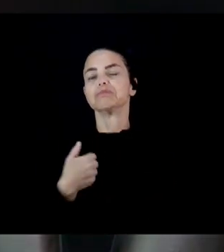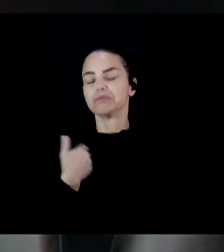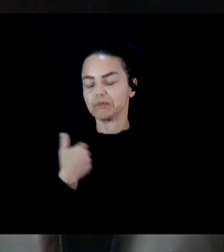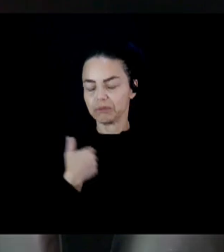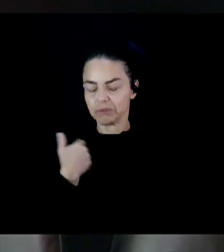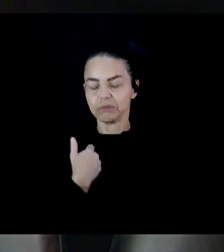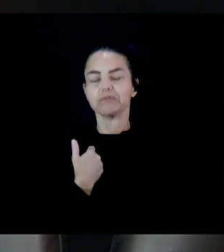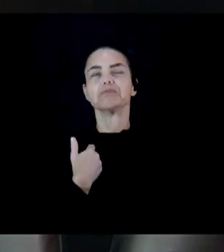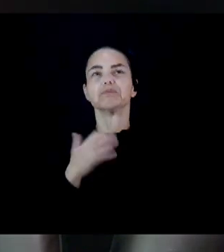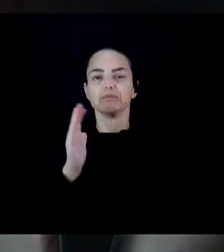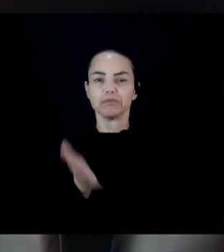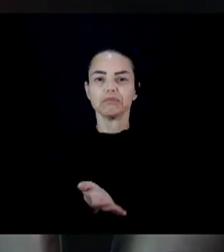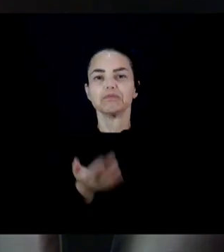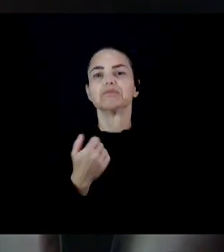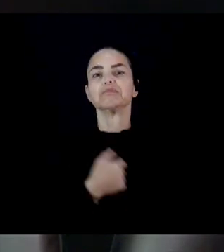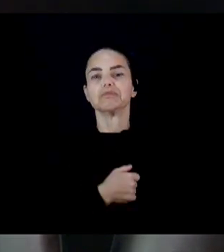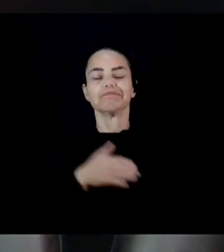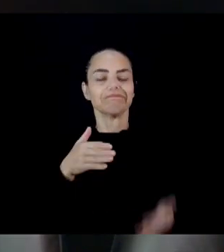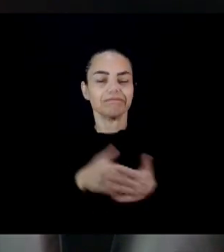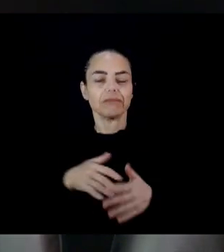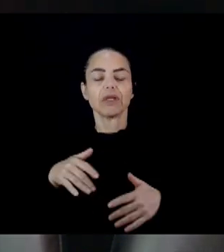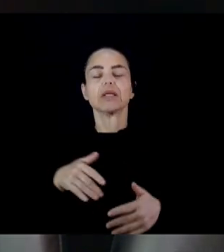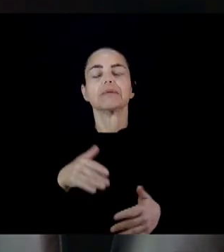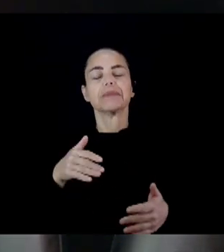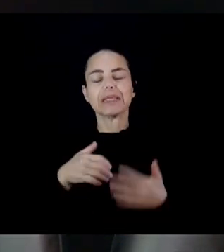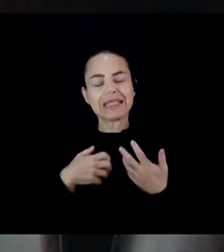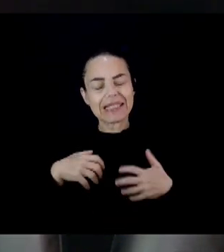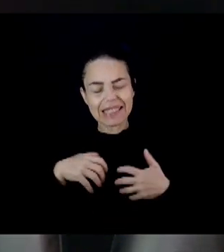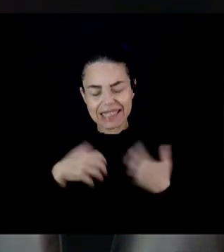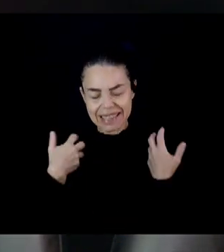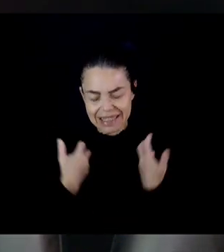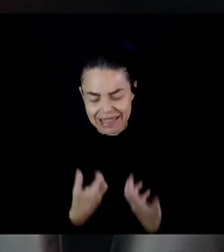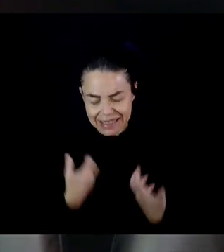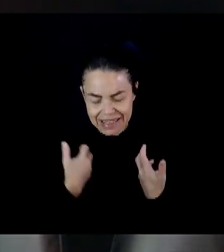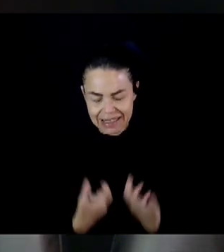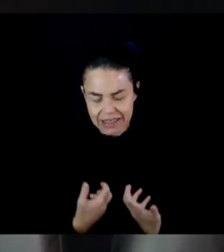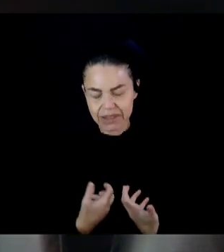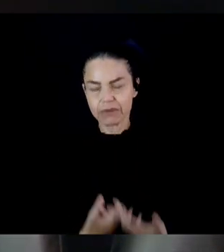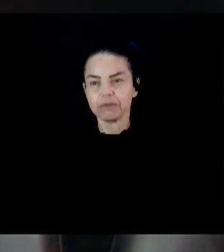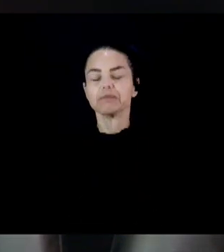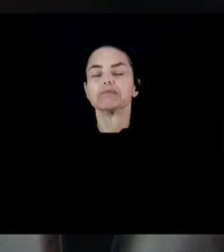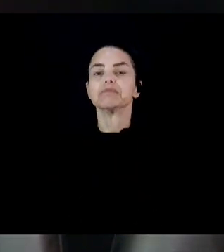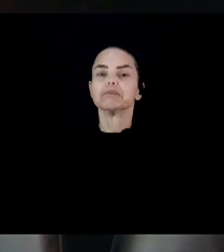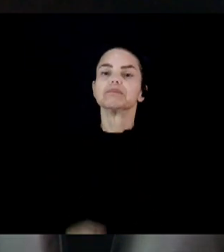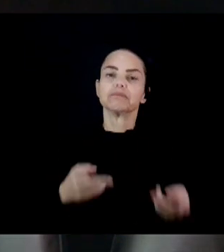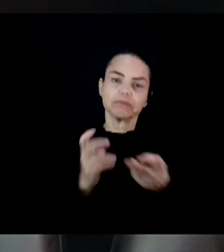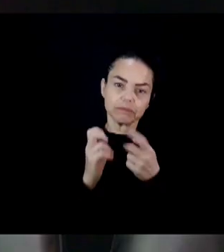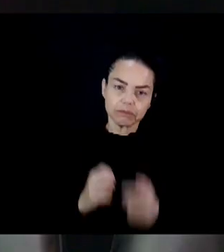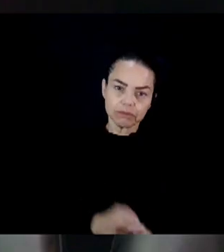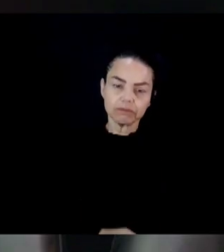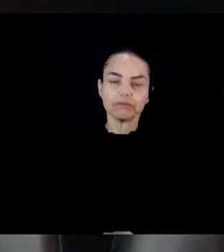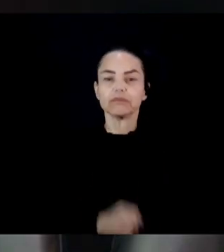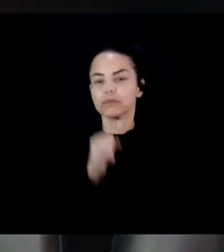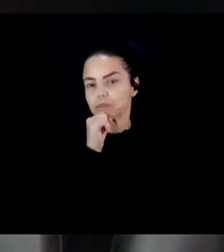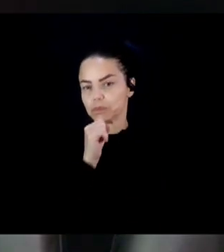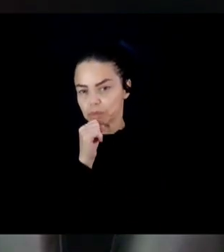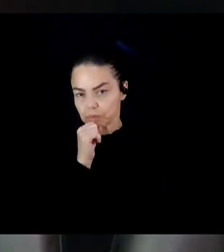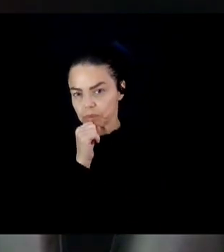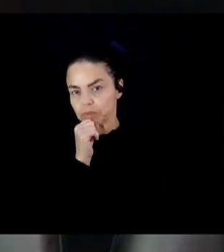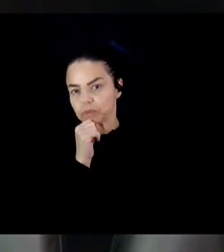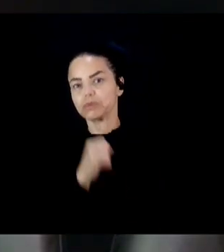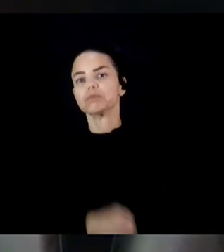já estava bem limitada, né? E hoje nós vemos aí os idosos,